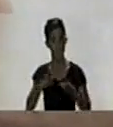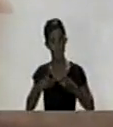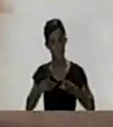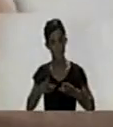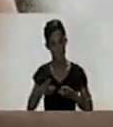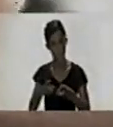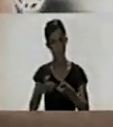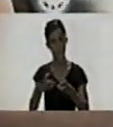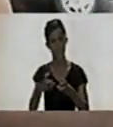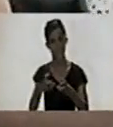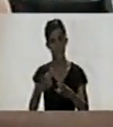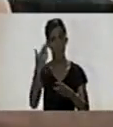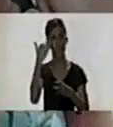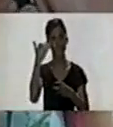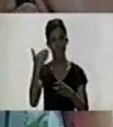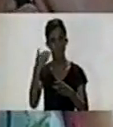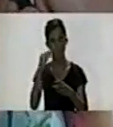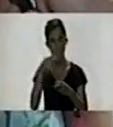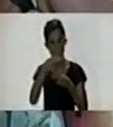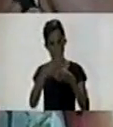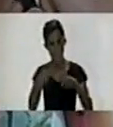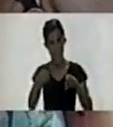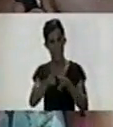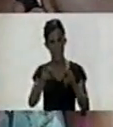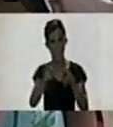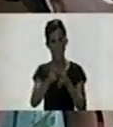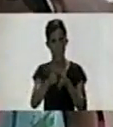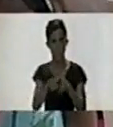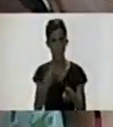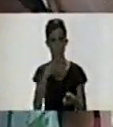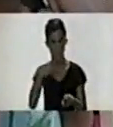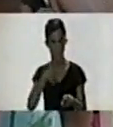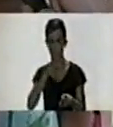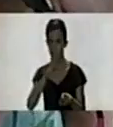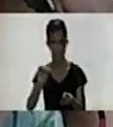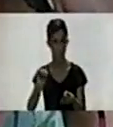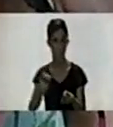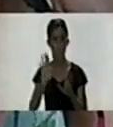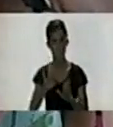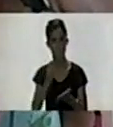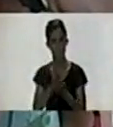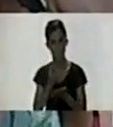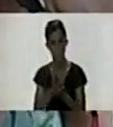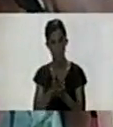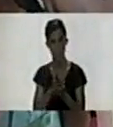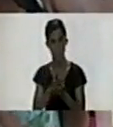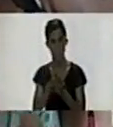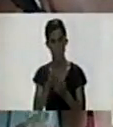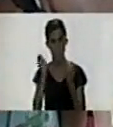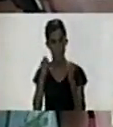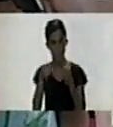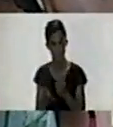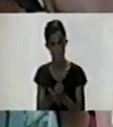que estava com câncer. Fui chamada, fiz a cirurgia. Ele não sabia quem eu era. E mesmo assim, ele